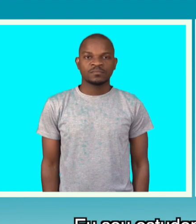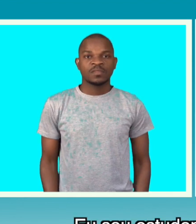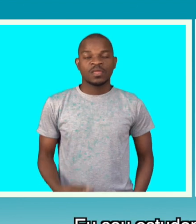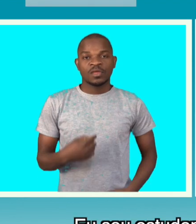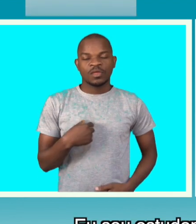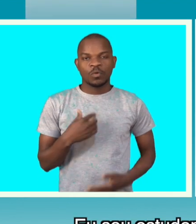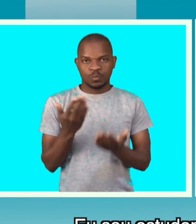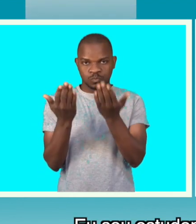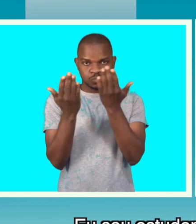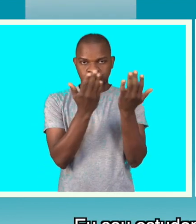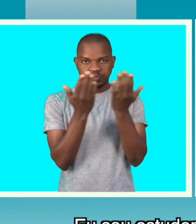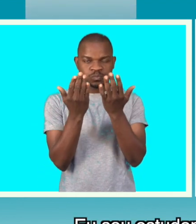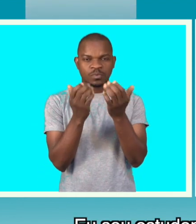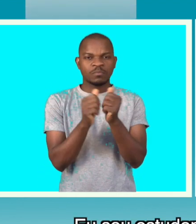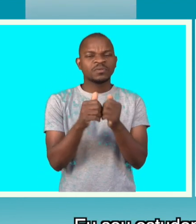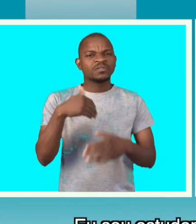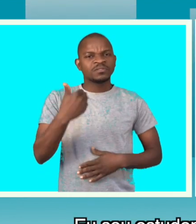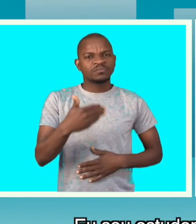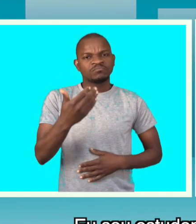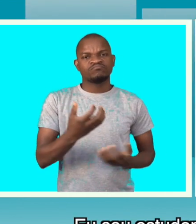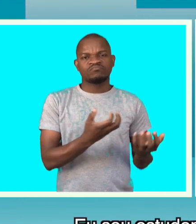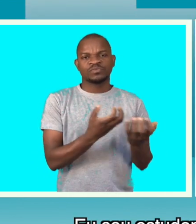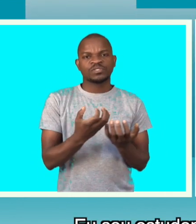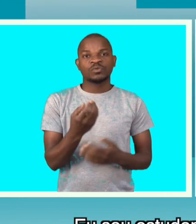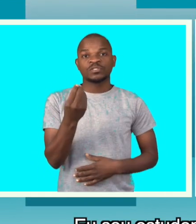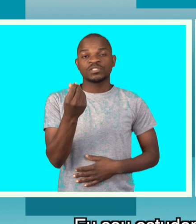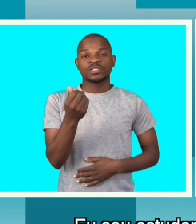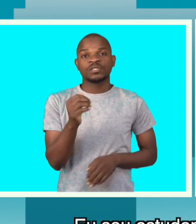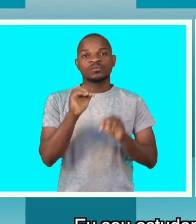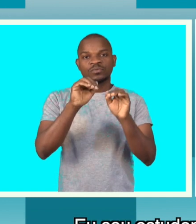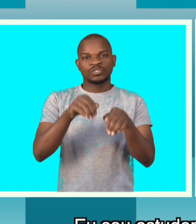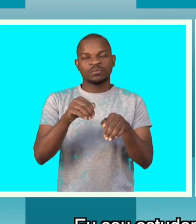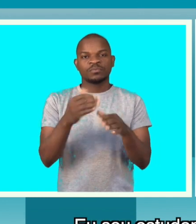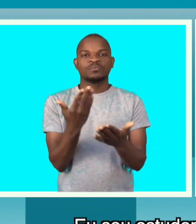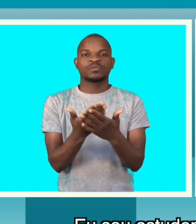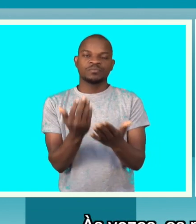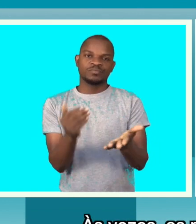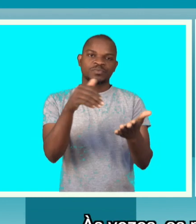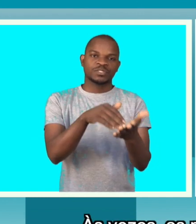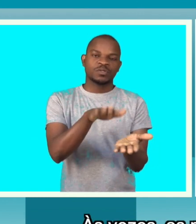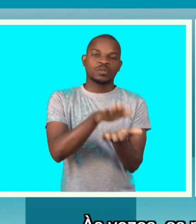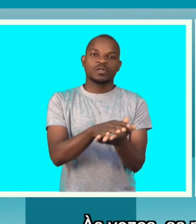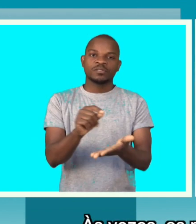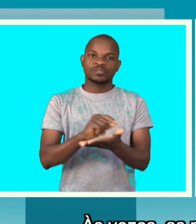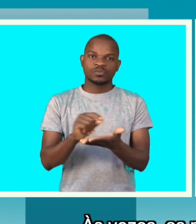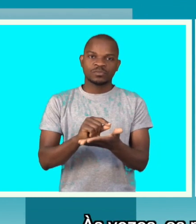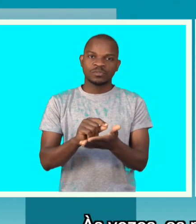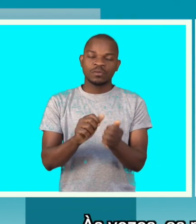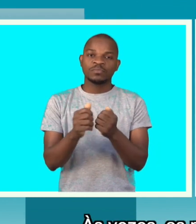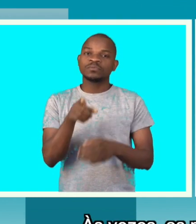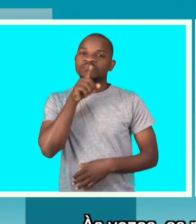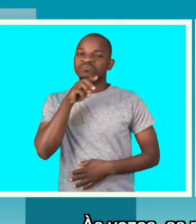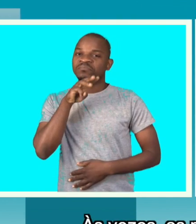sou estudante e preciso sempre de dinheiro de transporte para poder chegar à escola. Então, por vezes